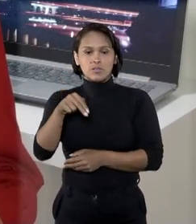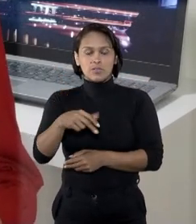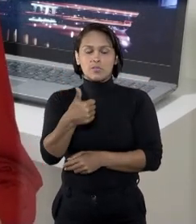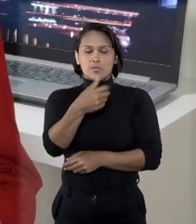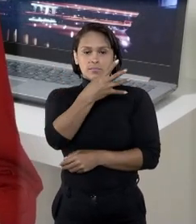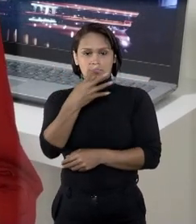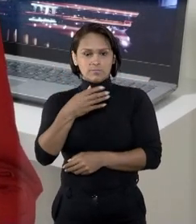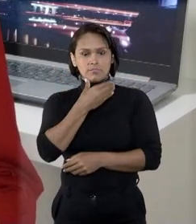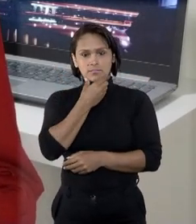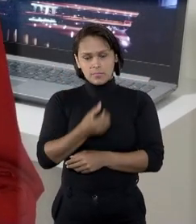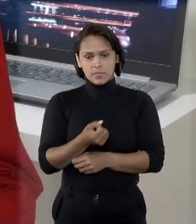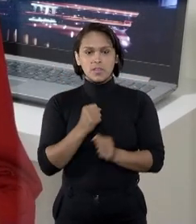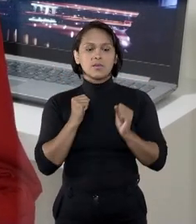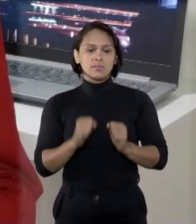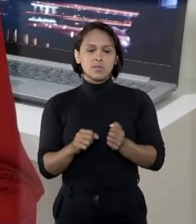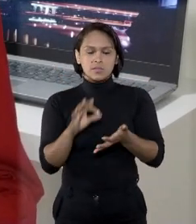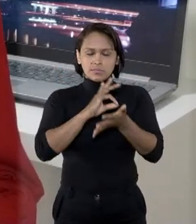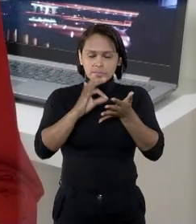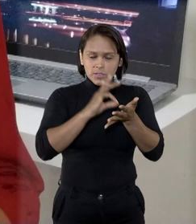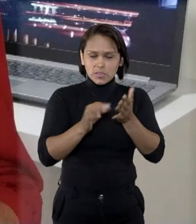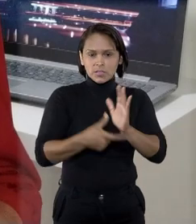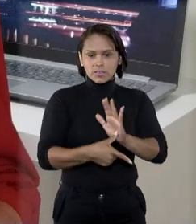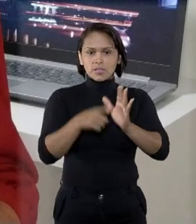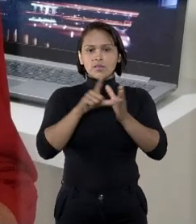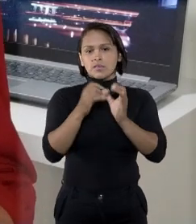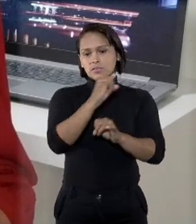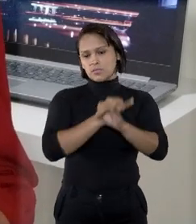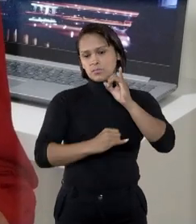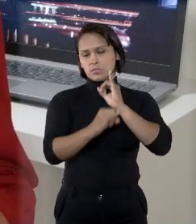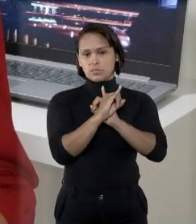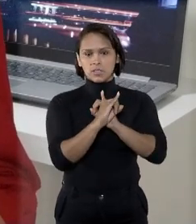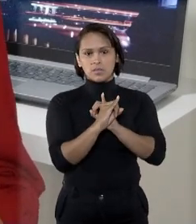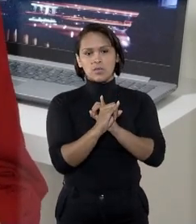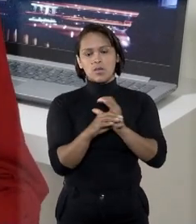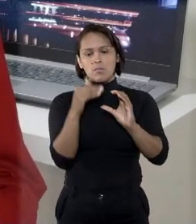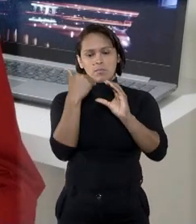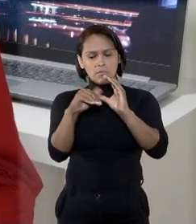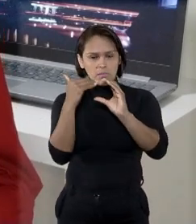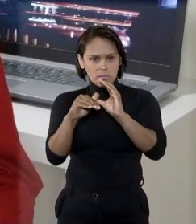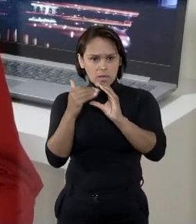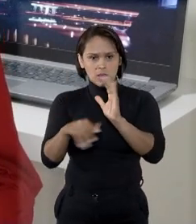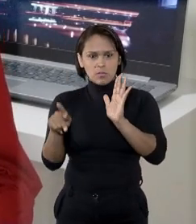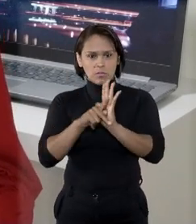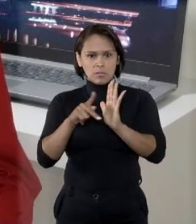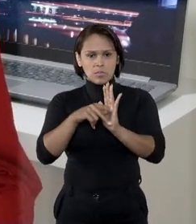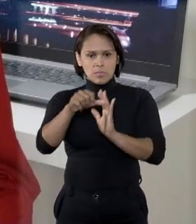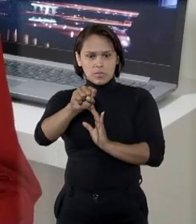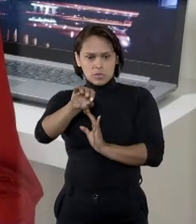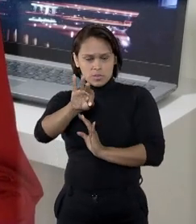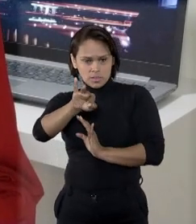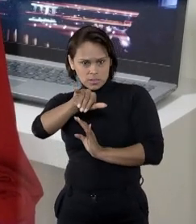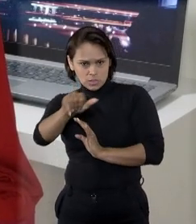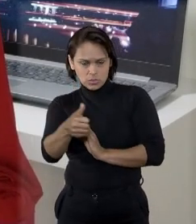e 14 de dezembro e devem ser agendadas previamente pelo e-mail